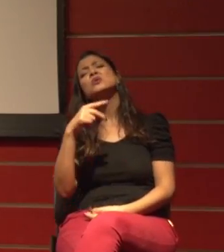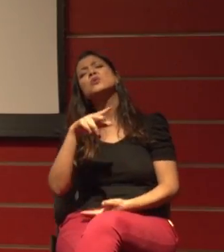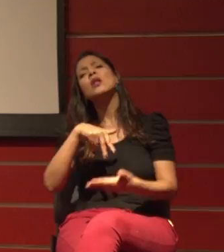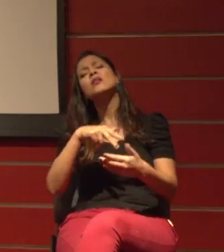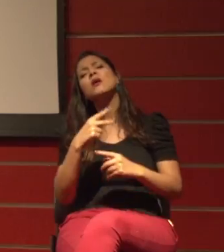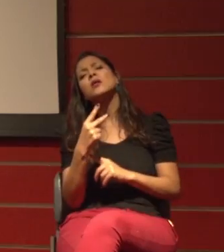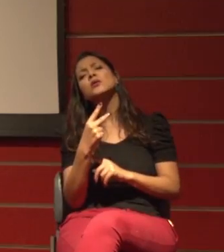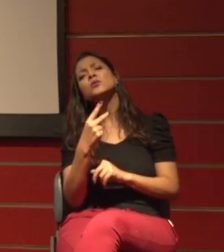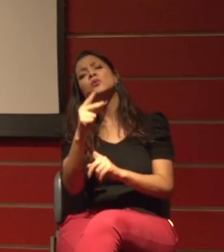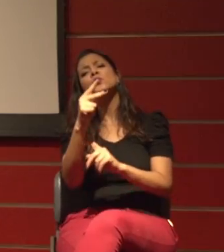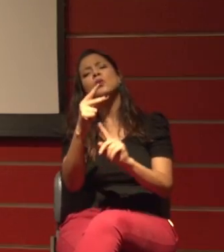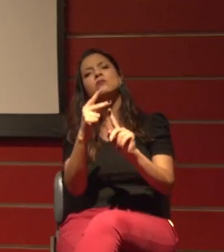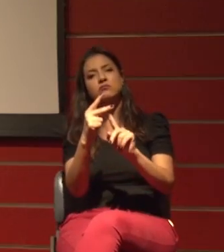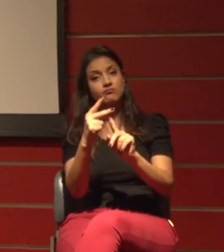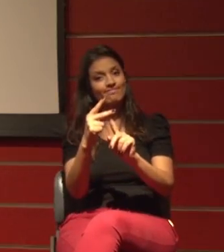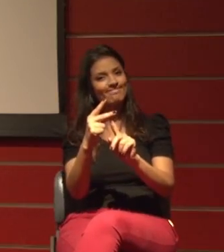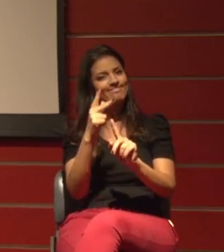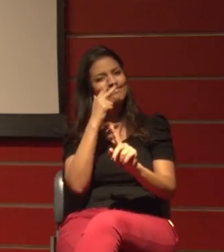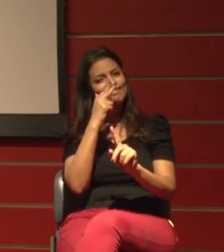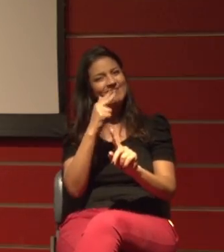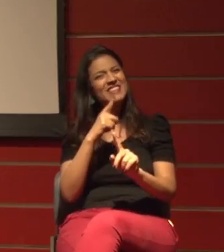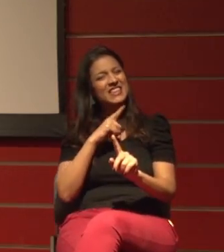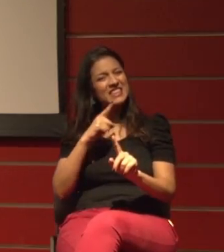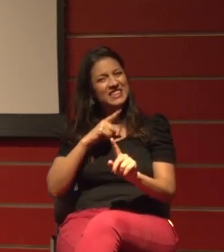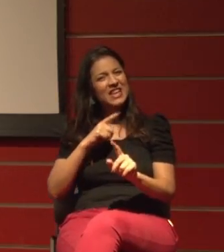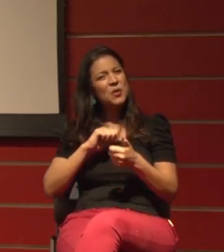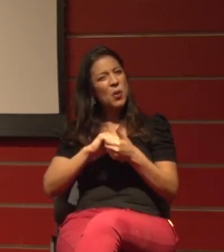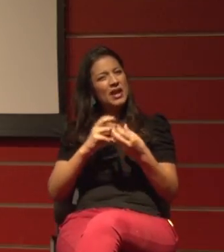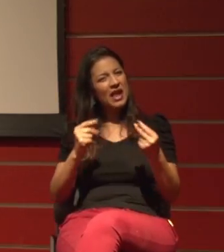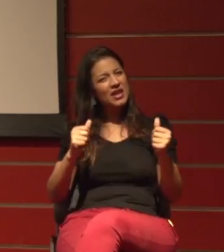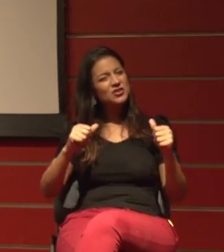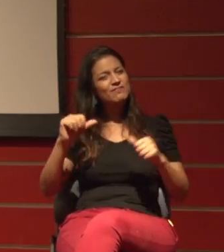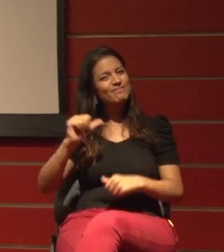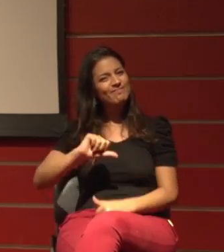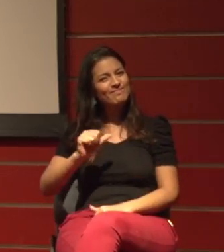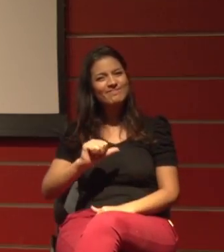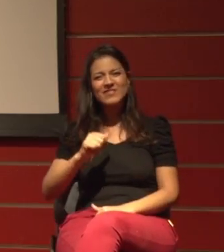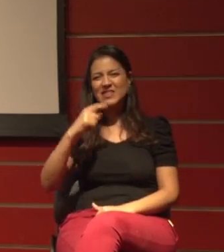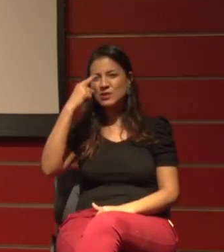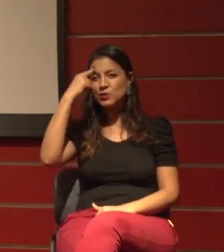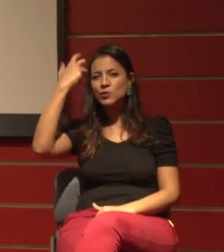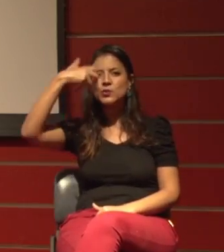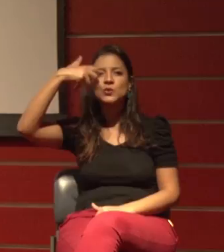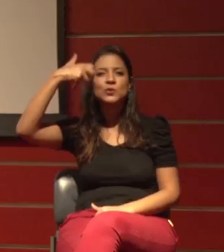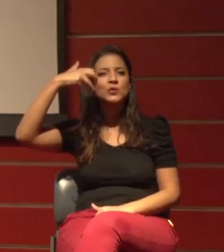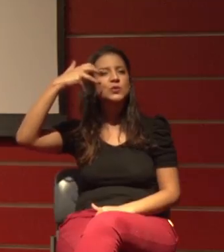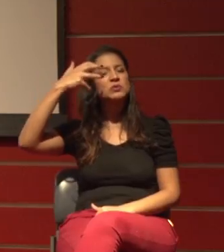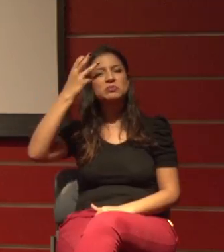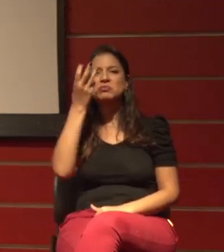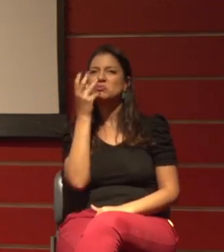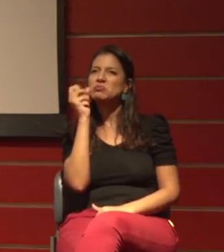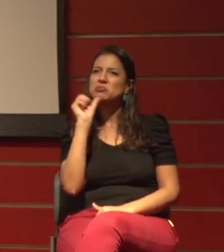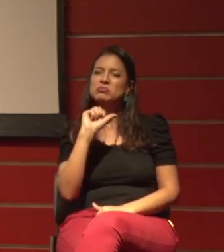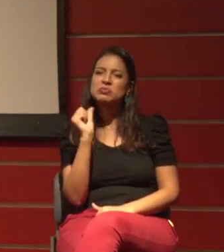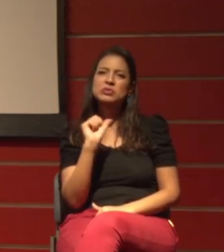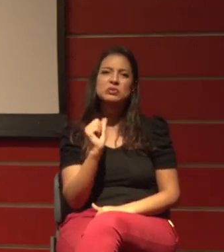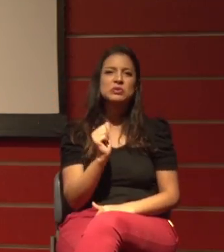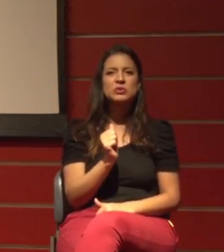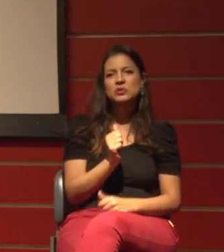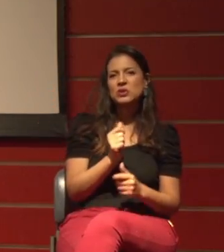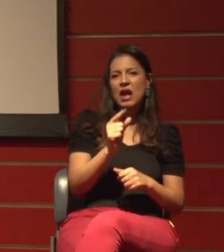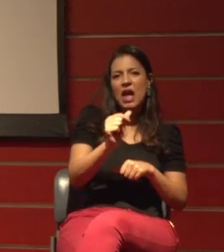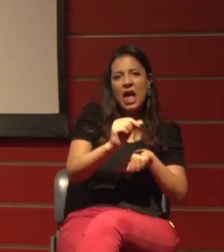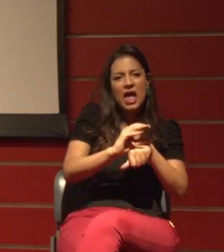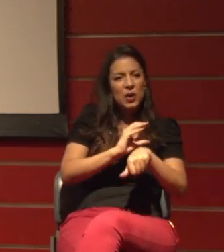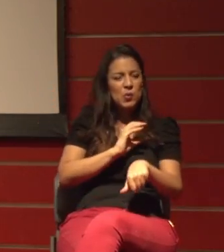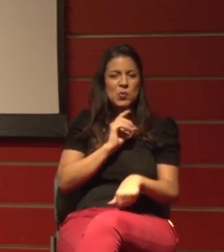qualidade algo feito com menos apuro técnico algo feito com menos pensado com menos recurso e que portanto não chegaria